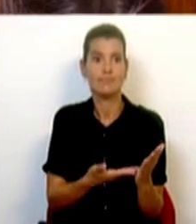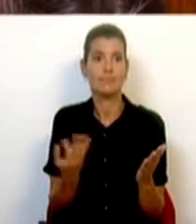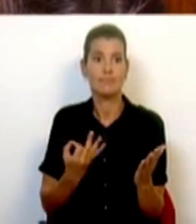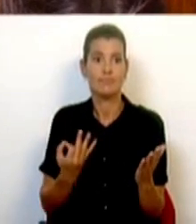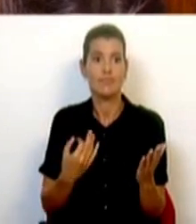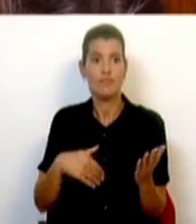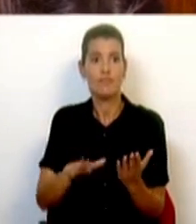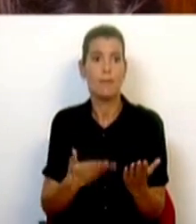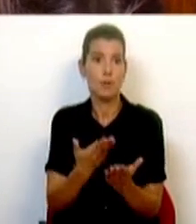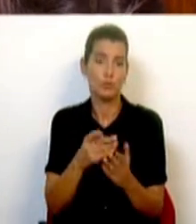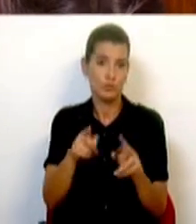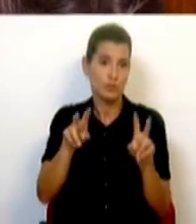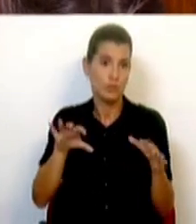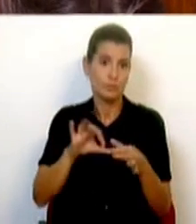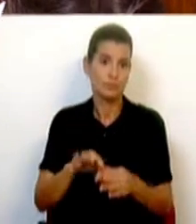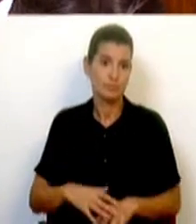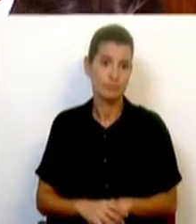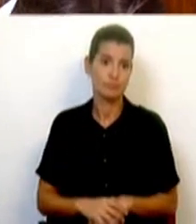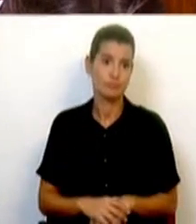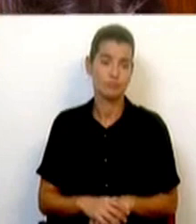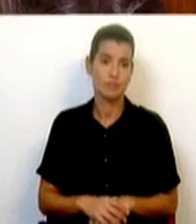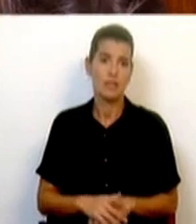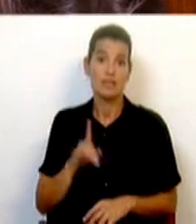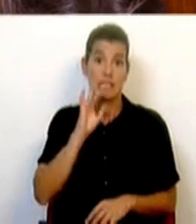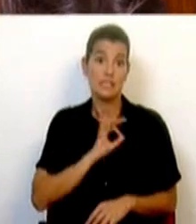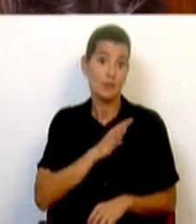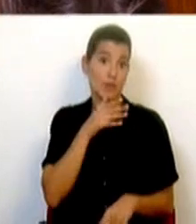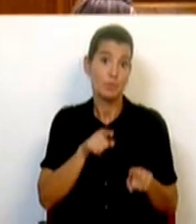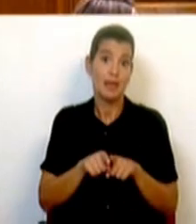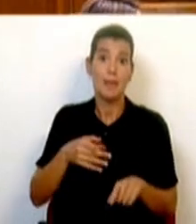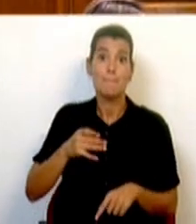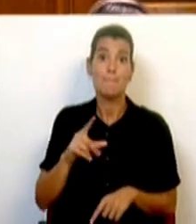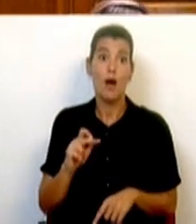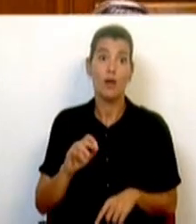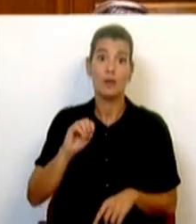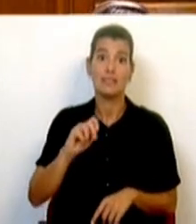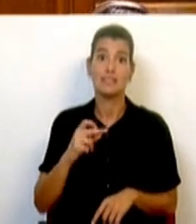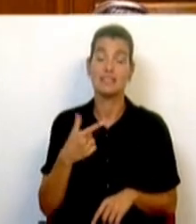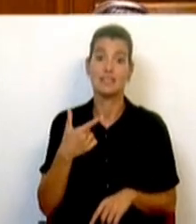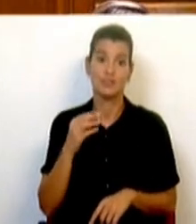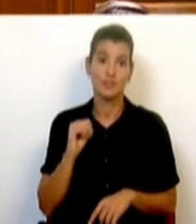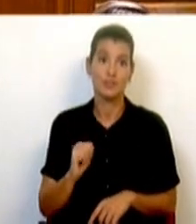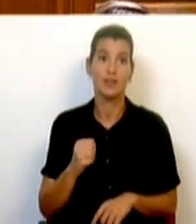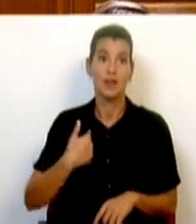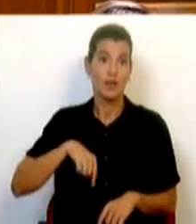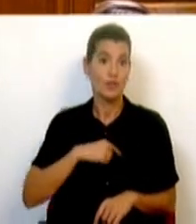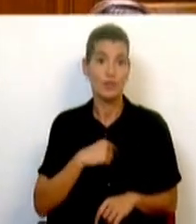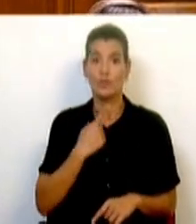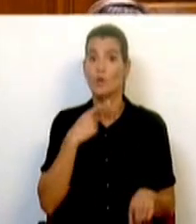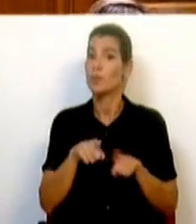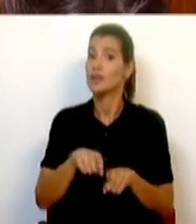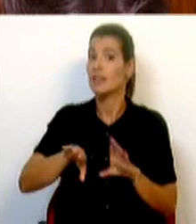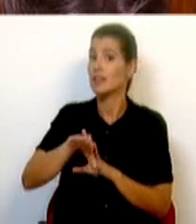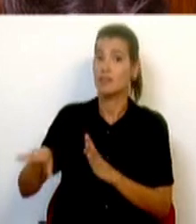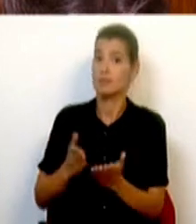será proposto nessa matéria. Senhora Deputada Paula Santos, nós não damos continuidade à política